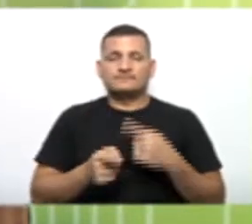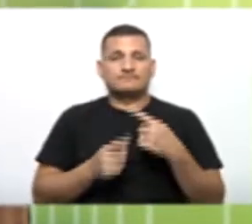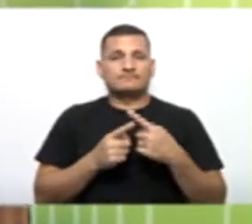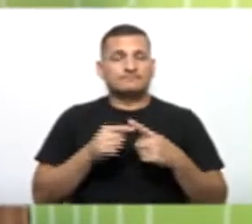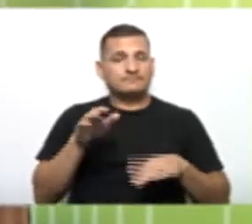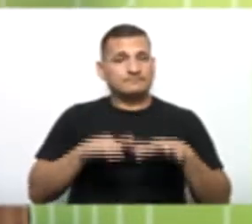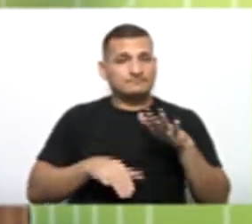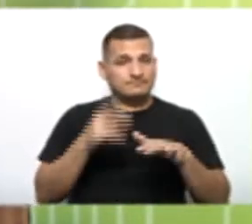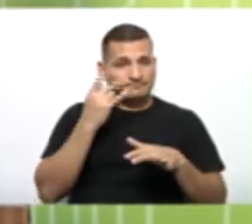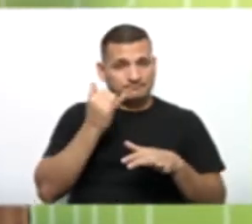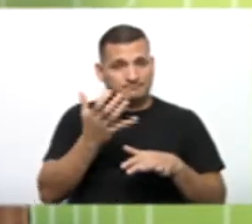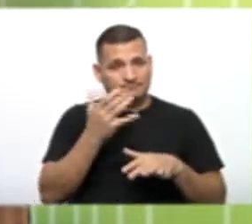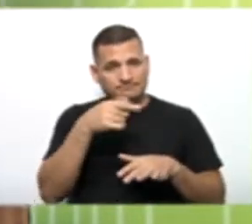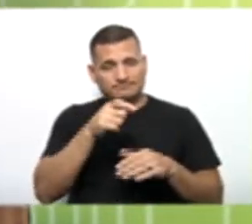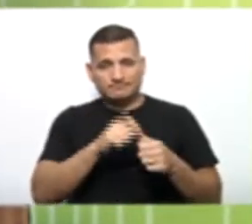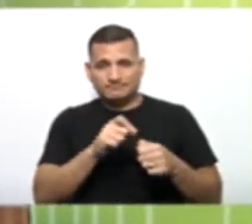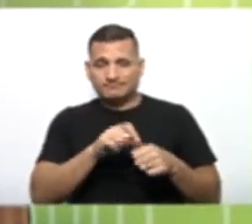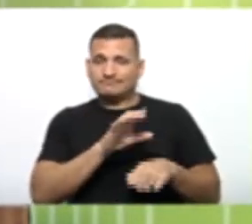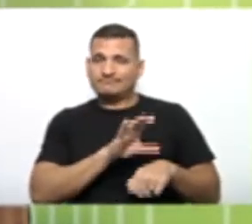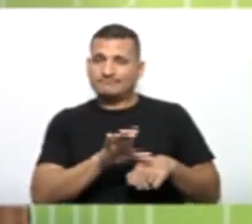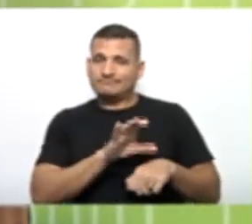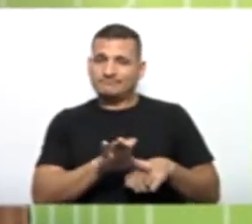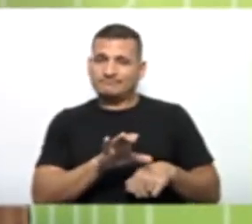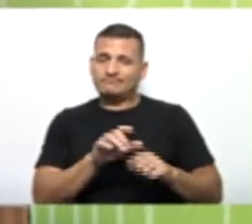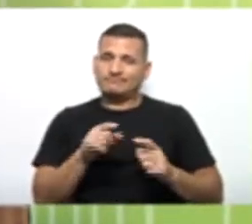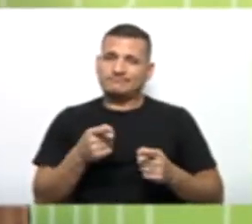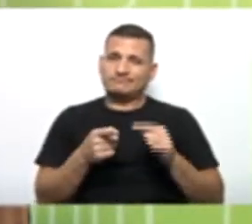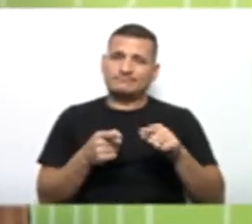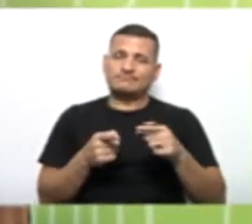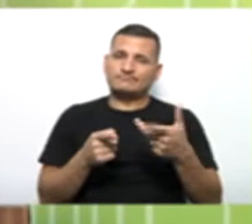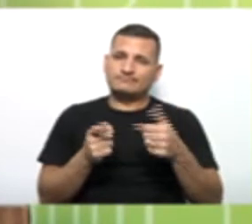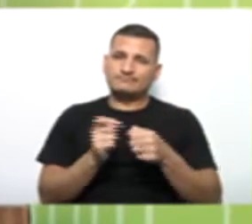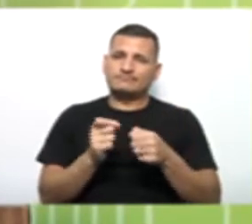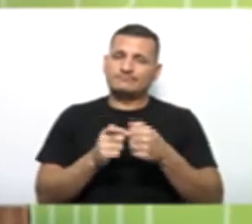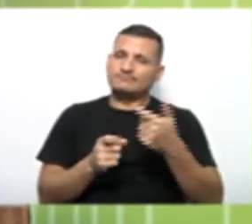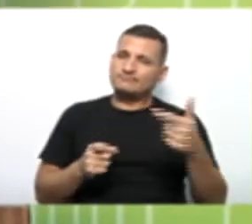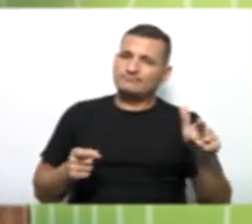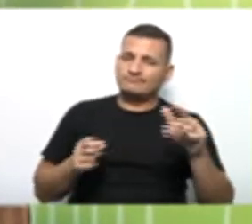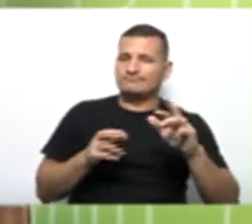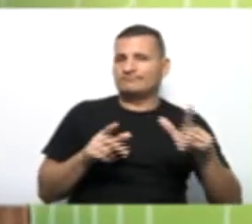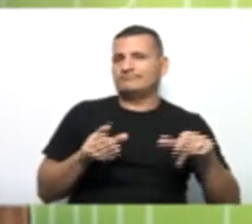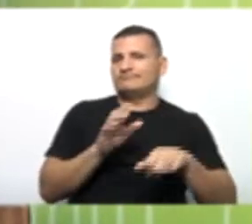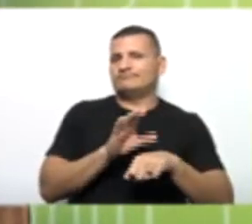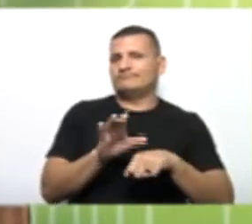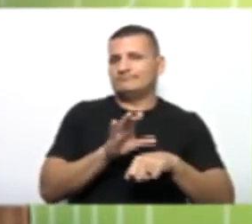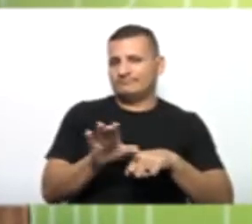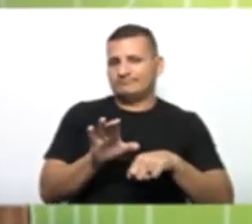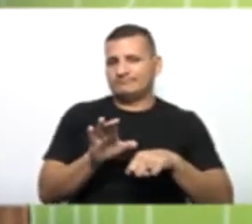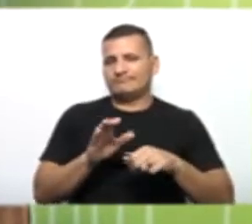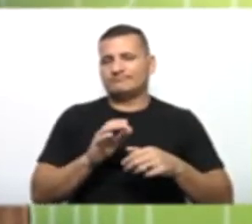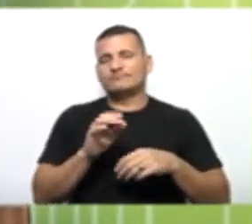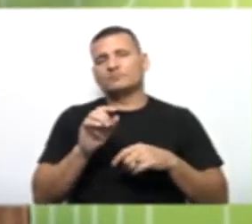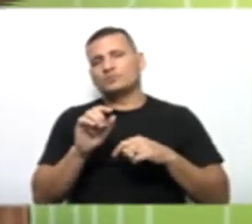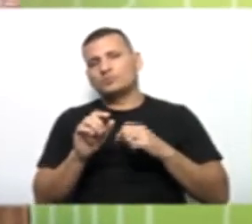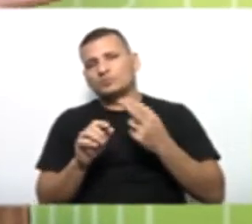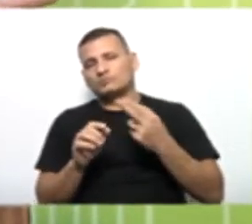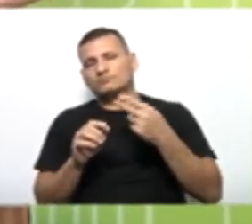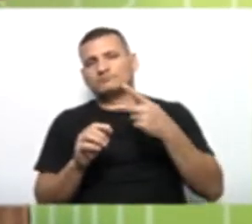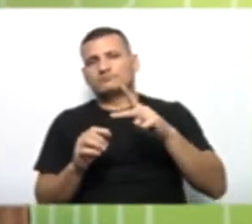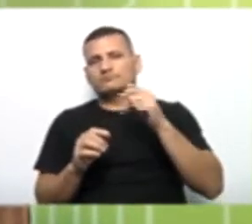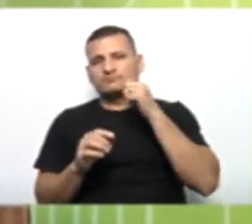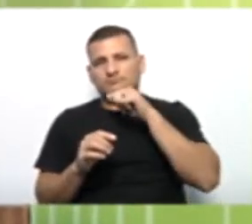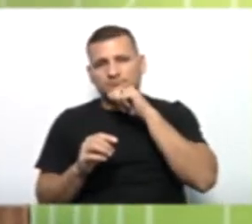às vezes o pai quer que você faça um curso mas você quer fazer um curso não é diferente daquele que seu o que você faça o que a sua mãe